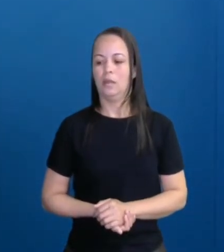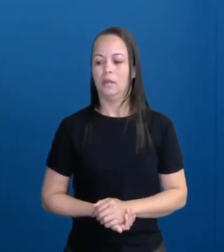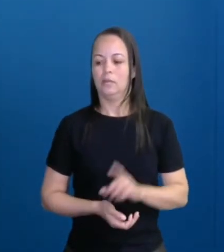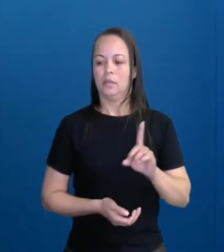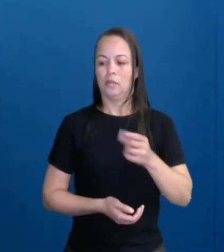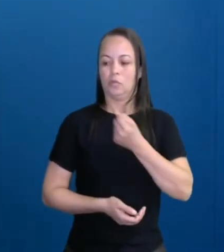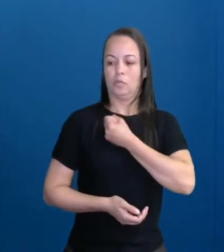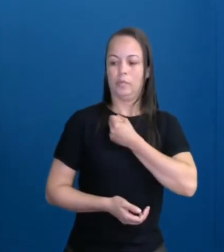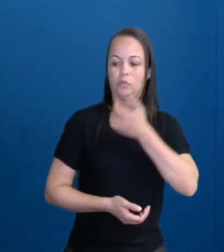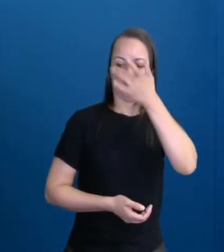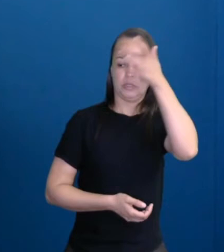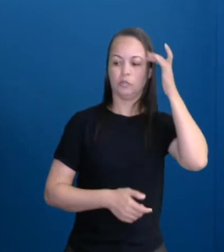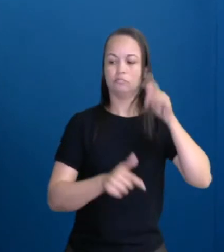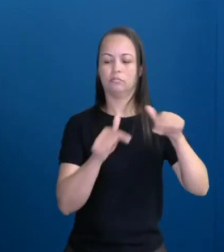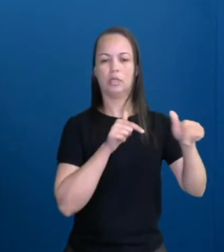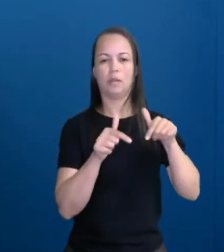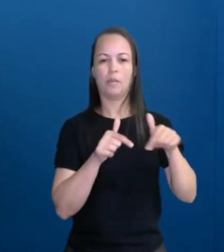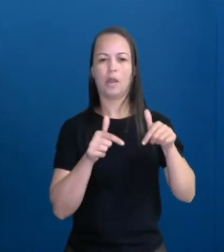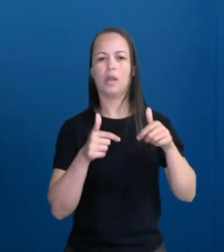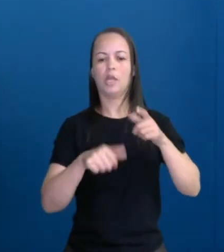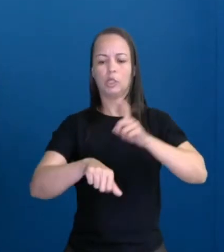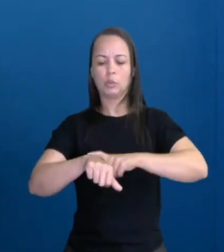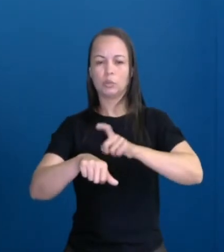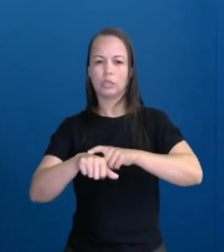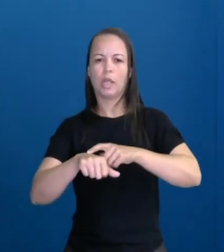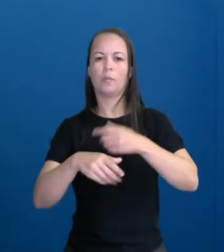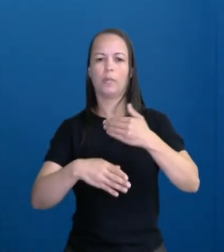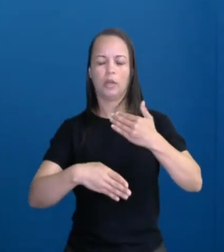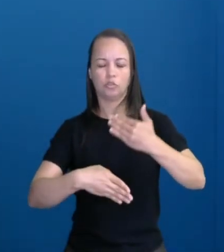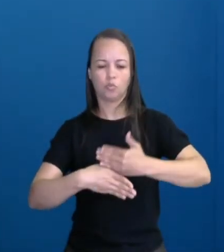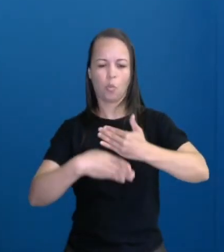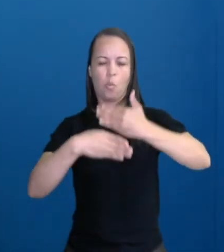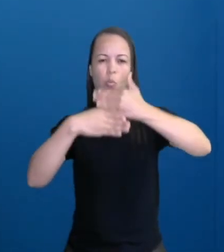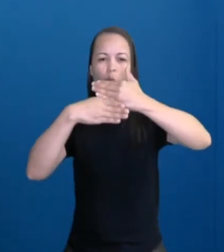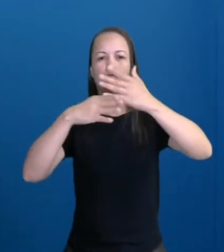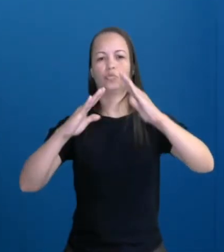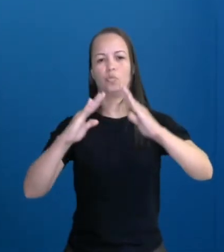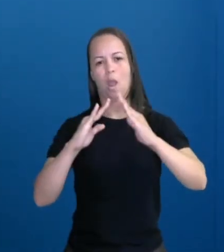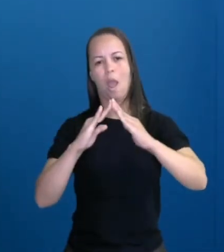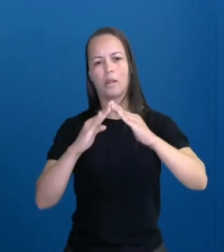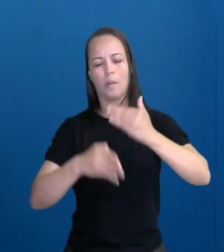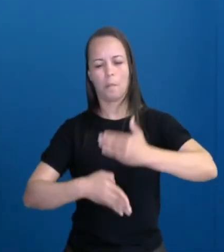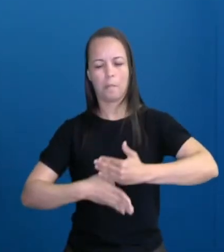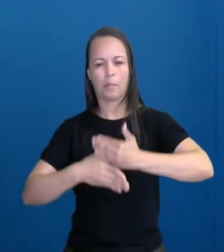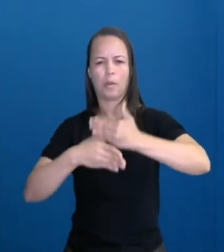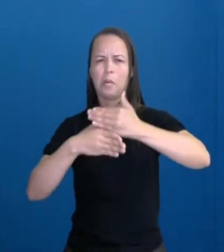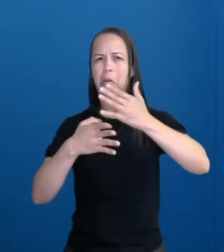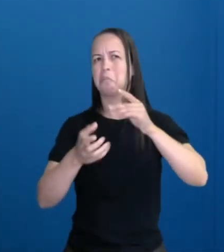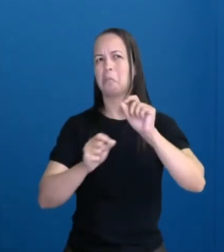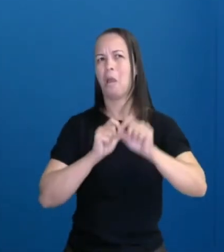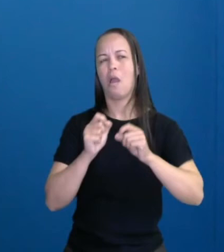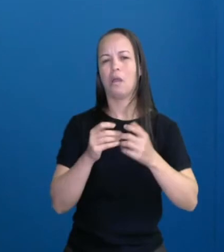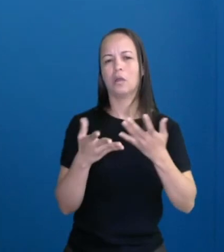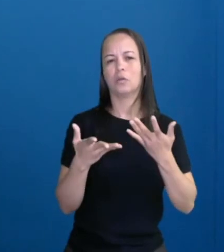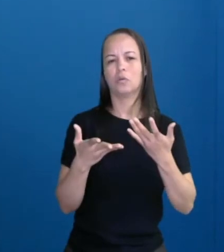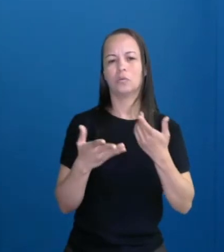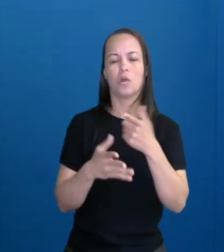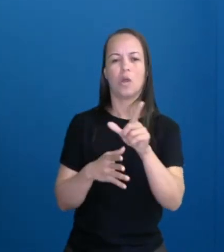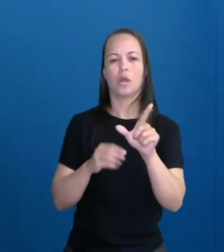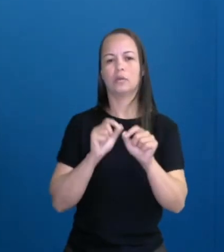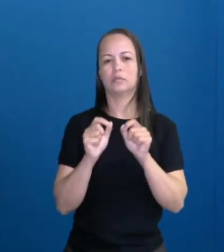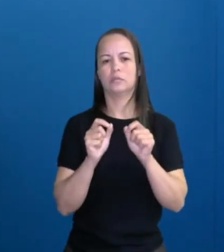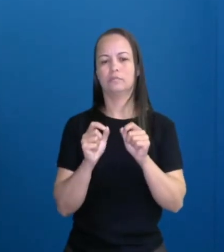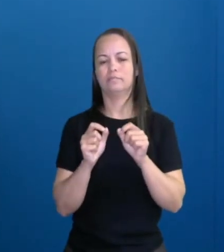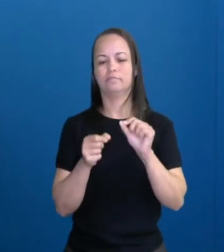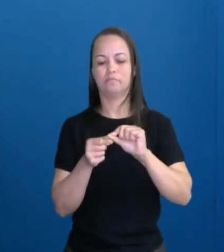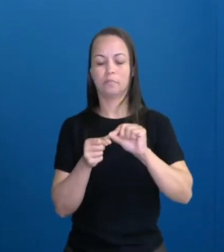e tempo necessário para eles construírem uma casa. Então, tá aí, tem uma construção qualquer a ser feita.